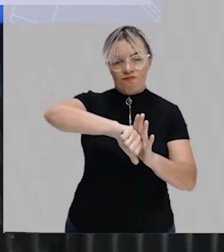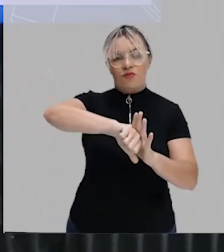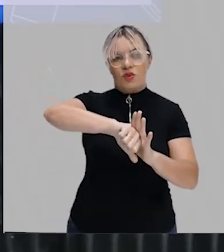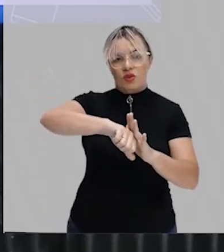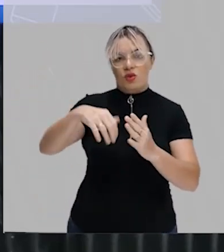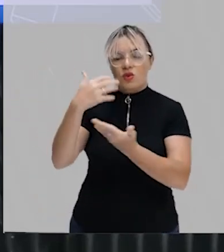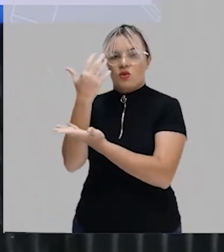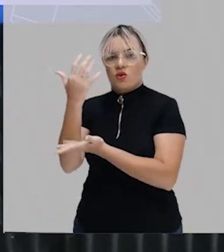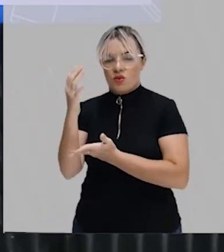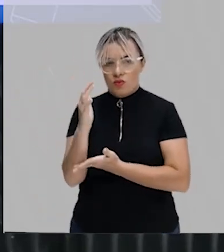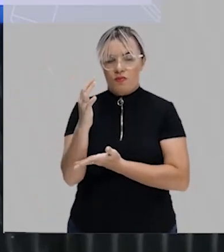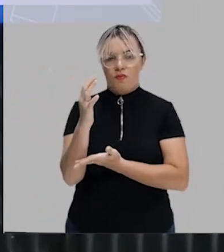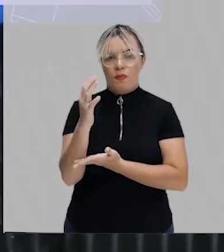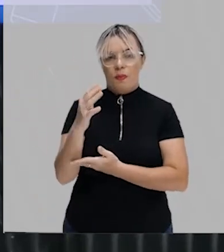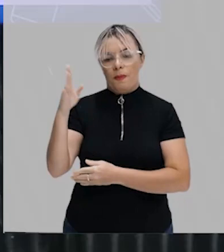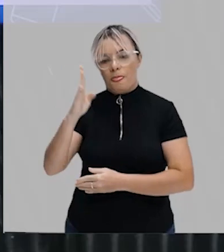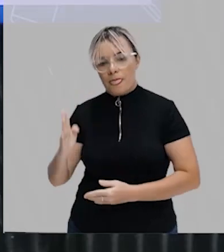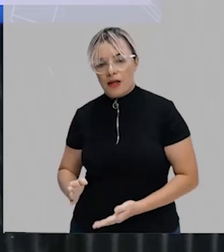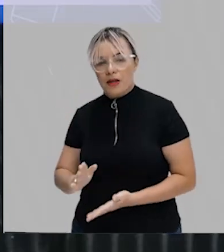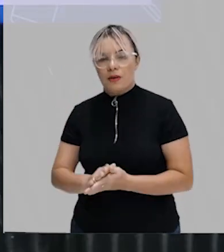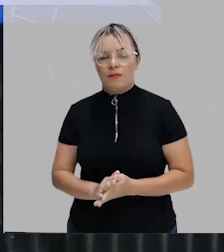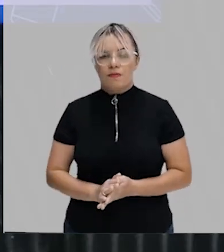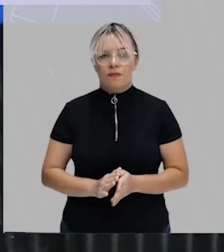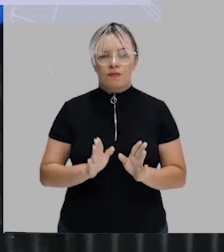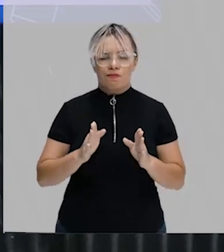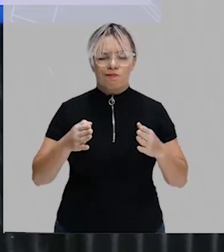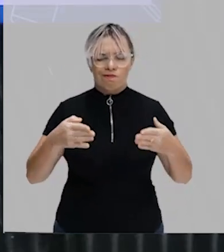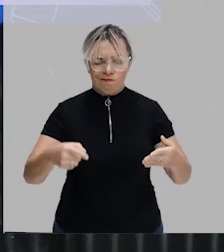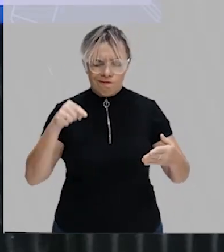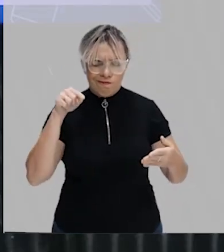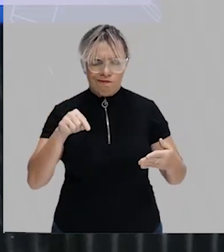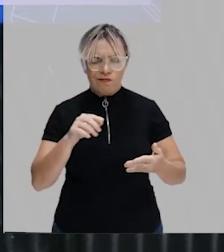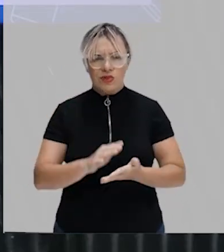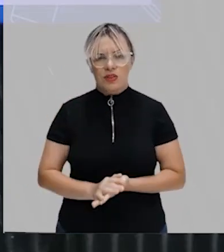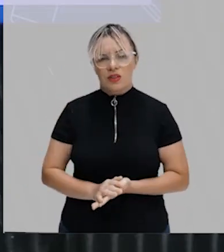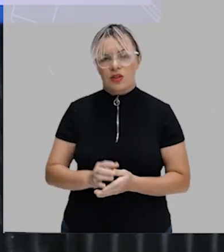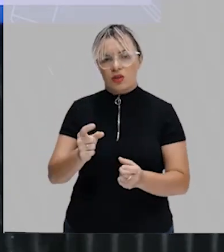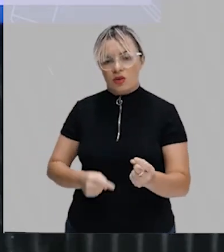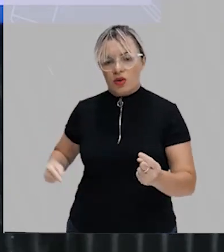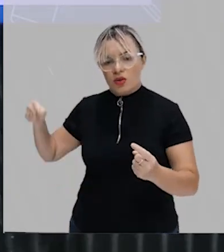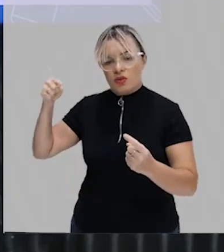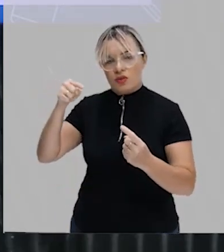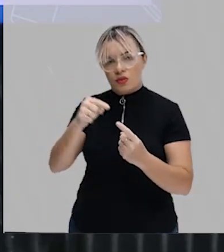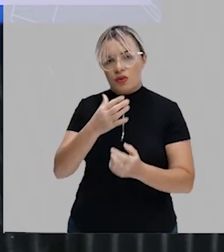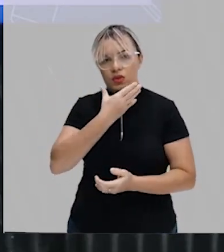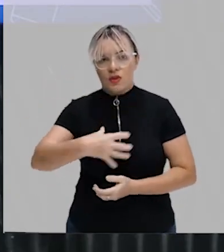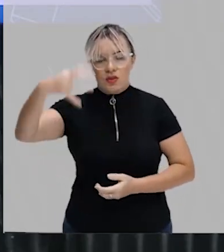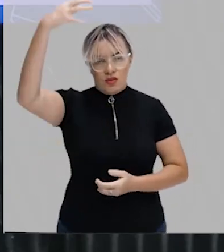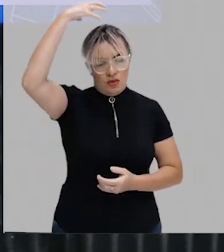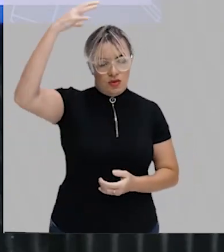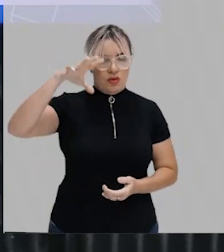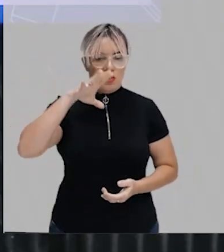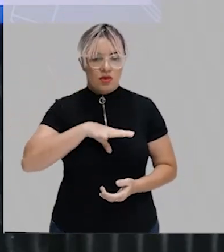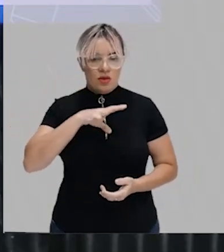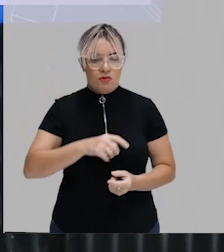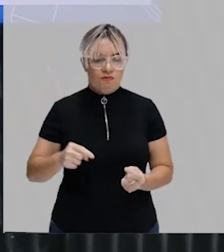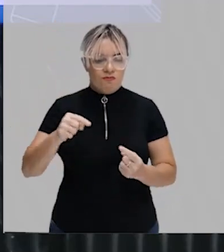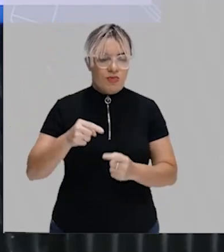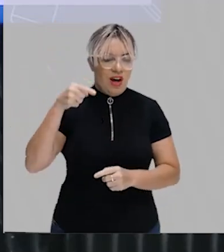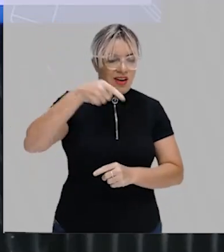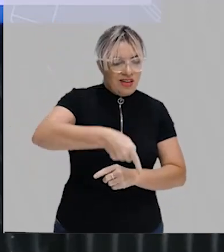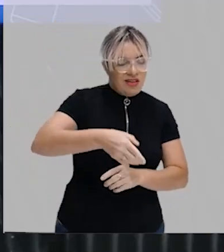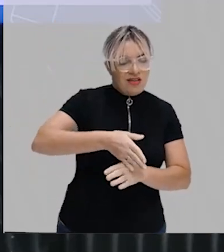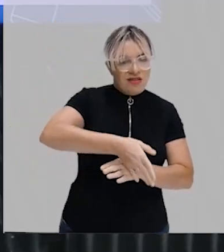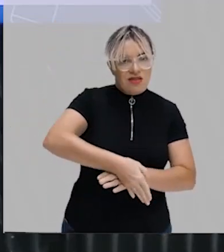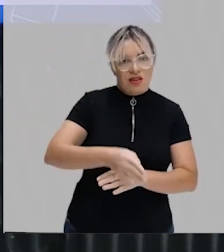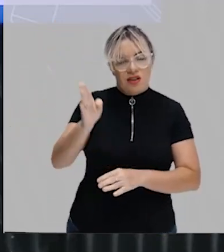observe que no primeiro momento, as intenções da coroa portuguesa para com o Brasil suas intenções, pelo